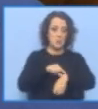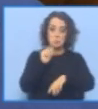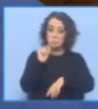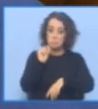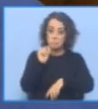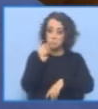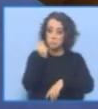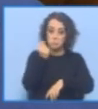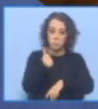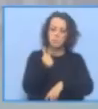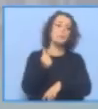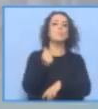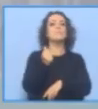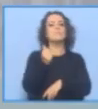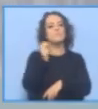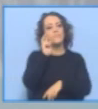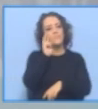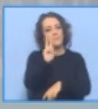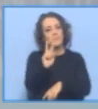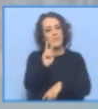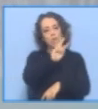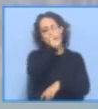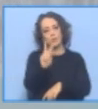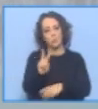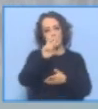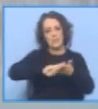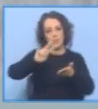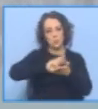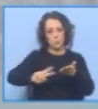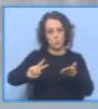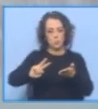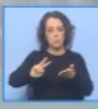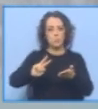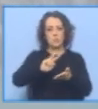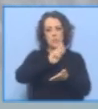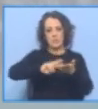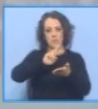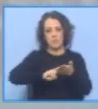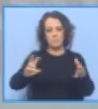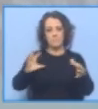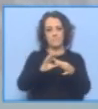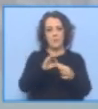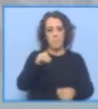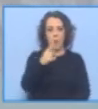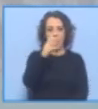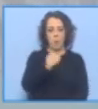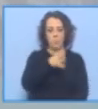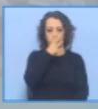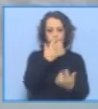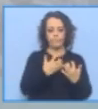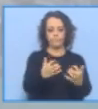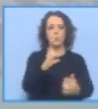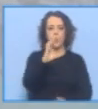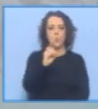vamos utilizá-los para espreitar esta segunda leitura da Epístola de Paulo aos